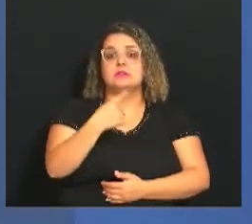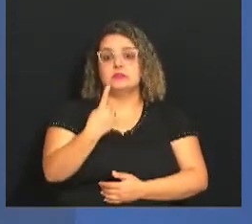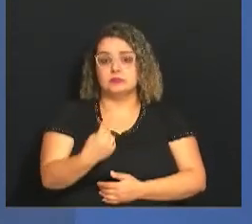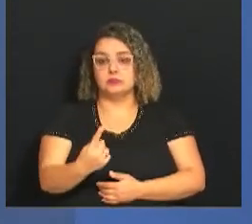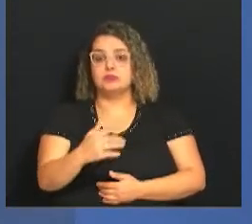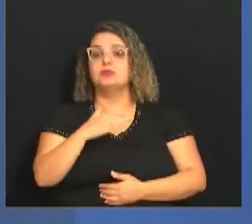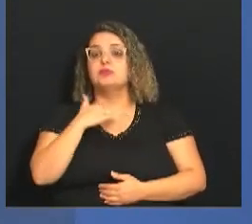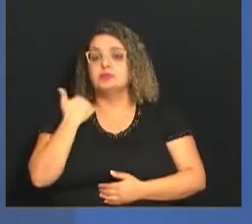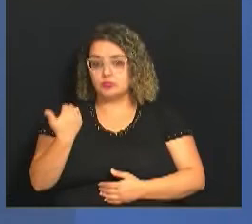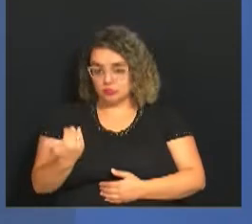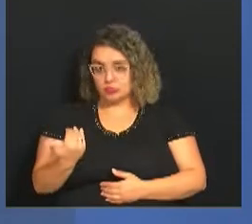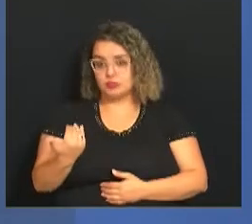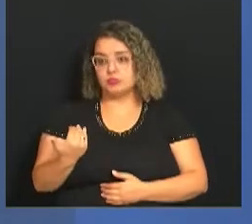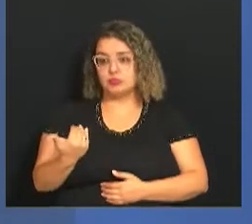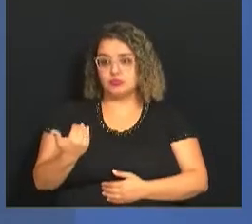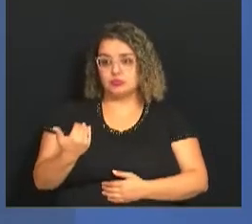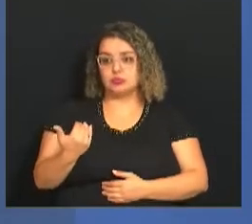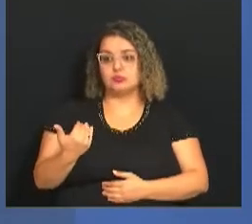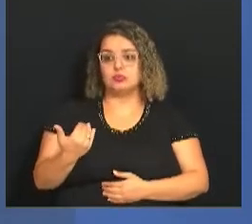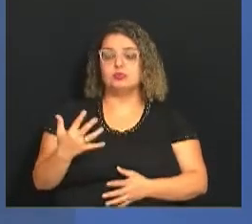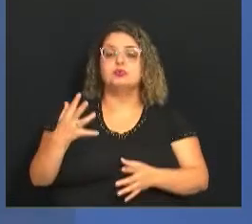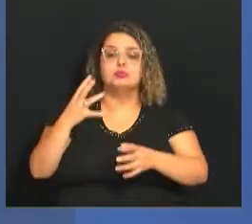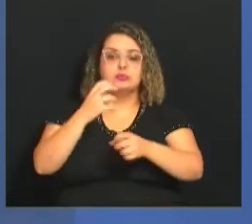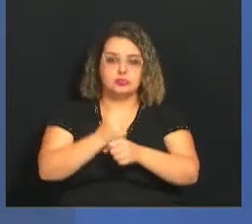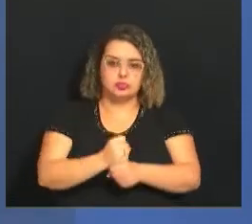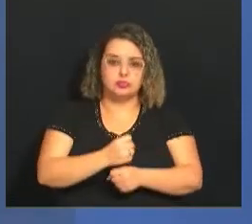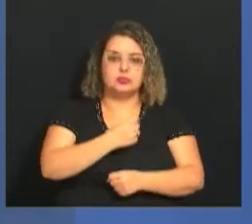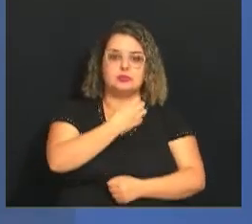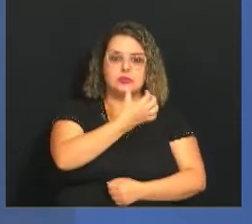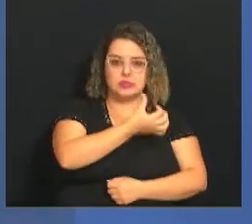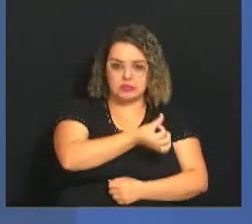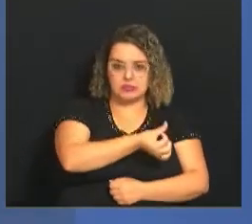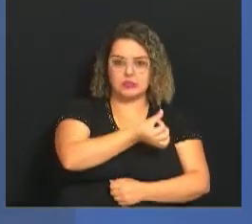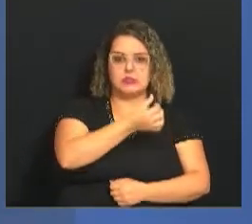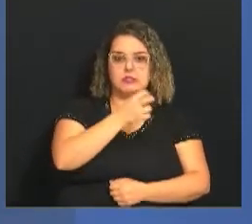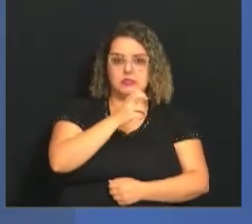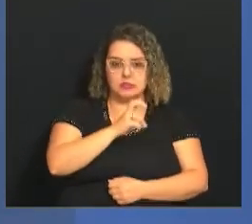à Covid-19, somando, então,